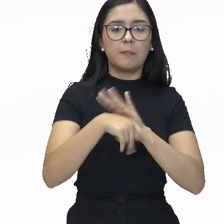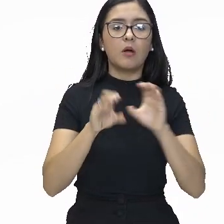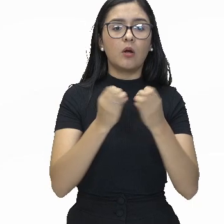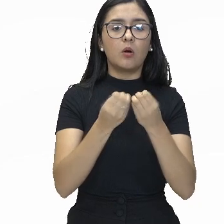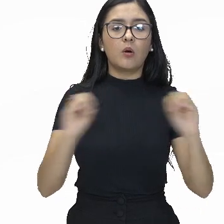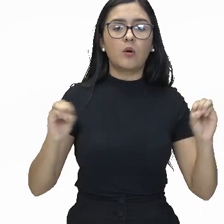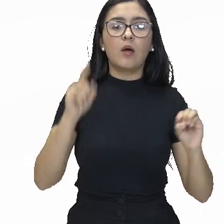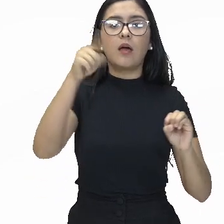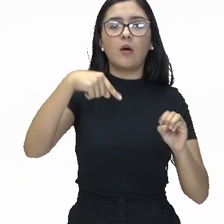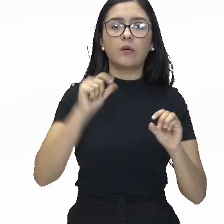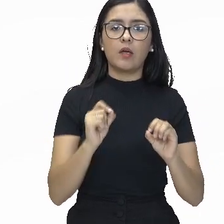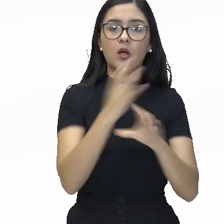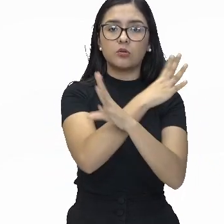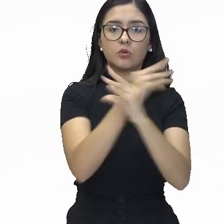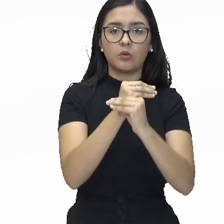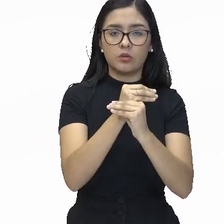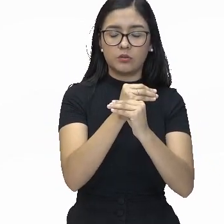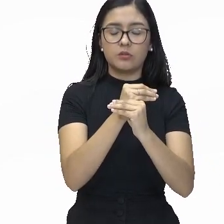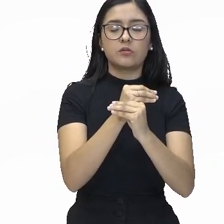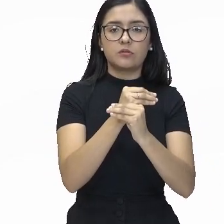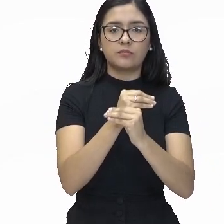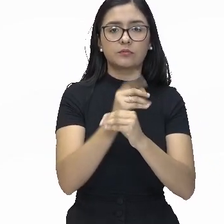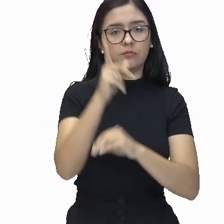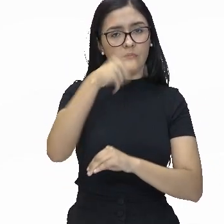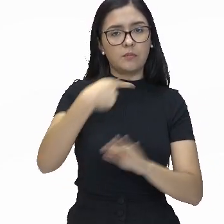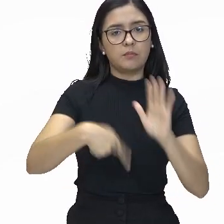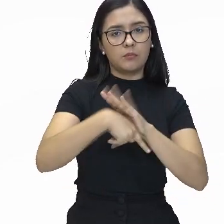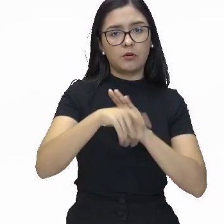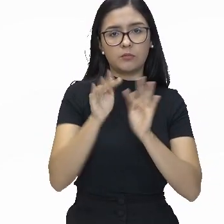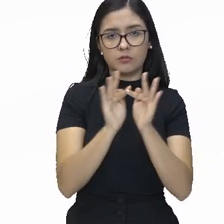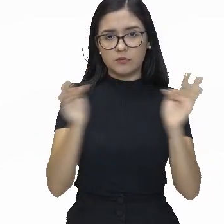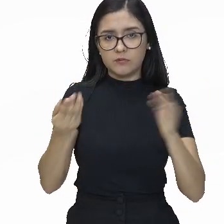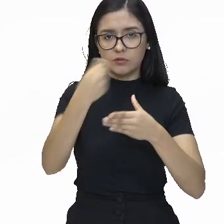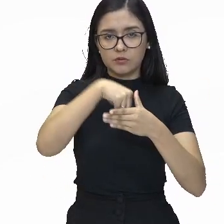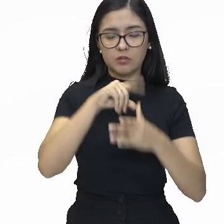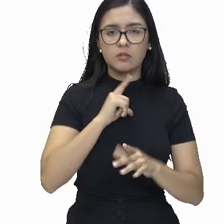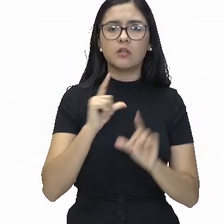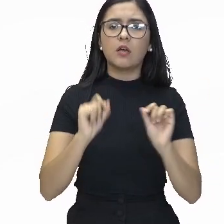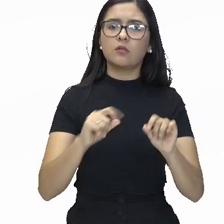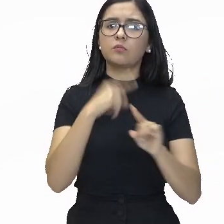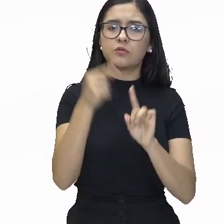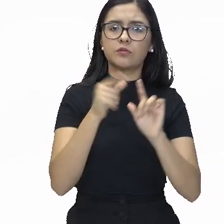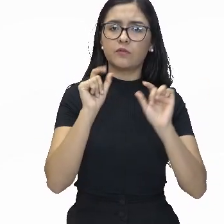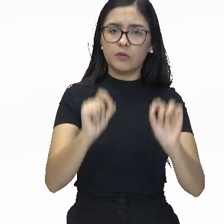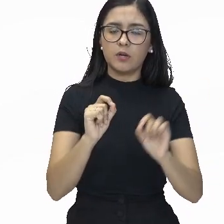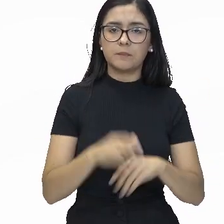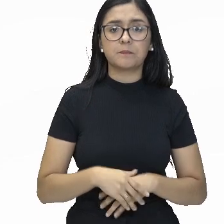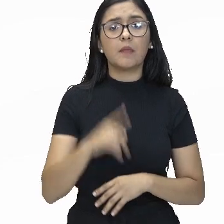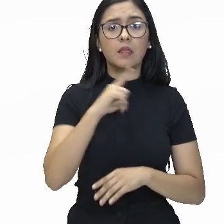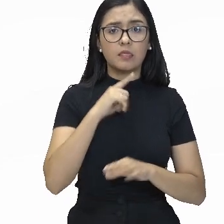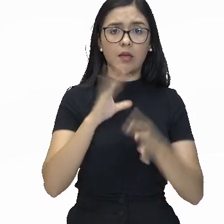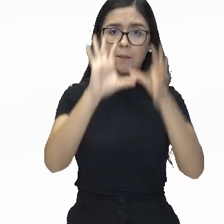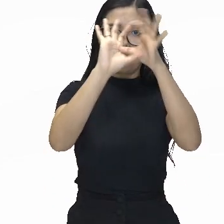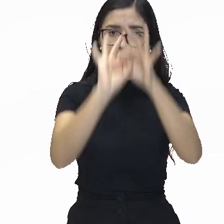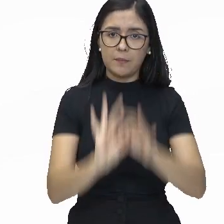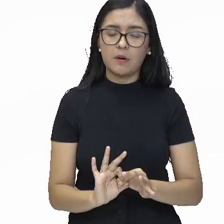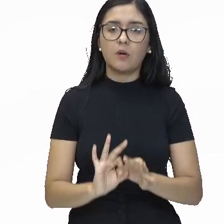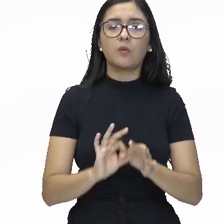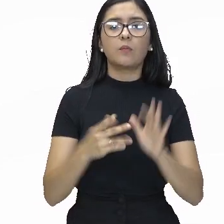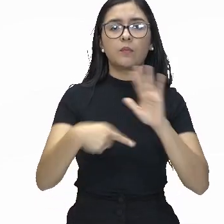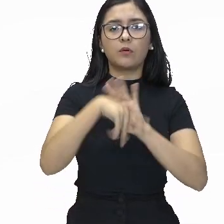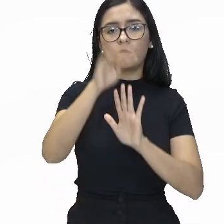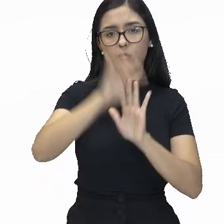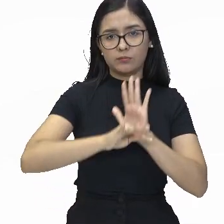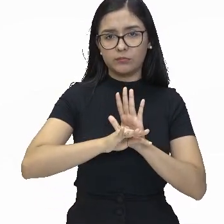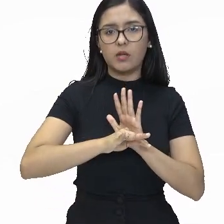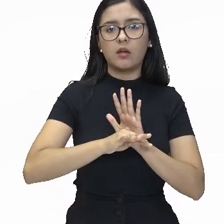os conectivos. Então, esses conectivos, eles servem para dar coesão ao texto,